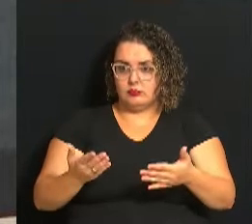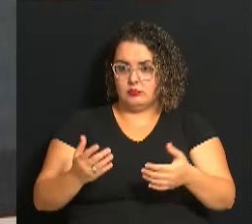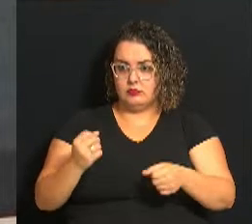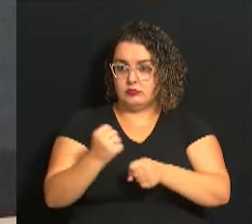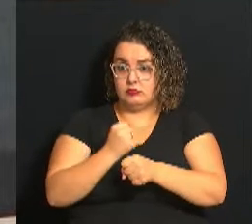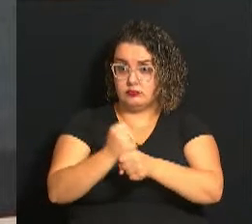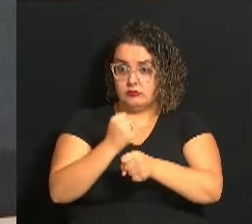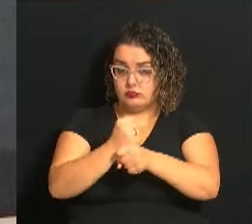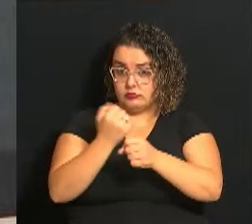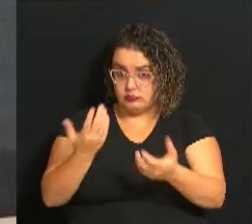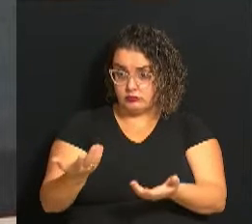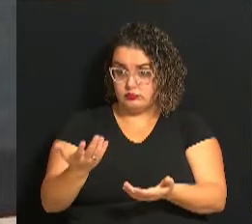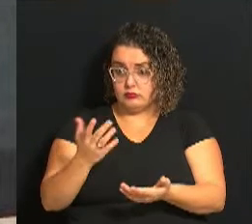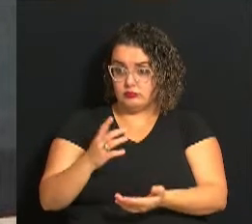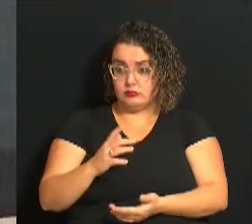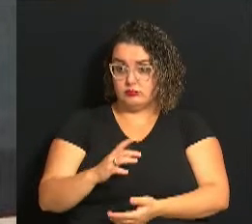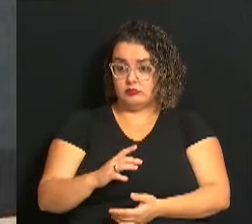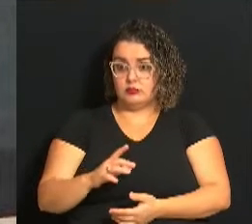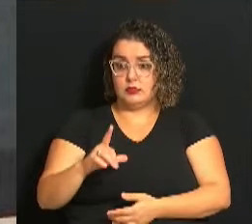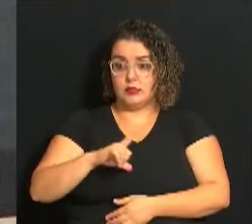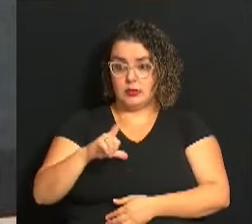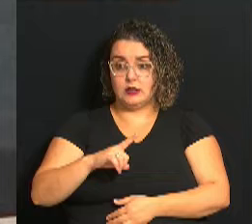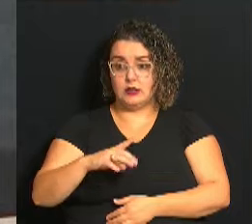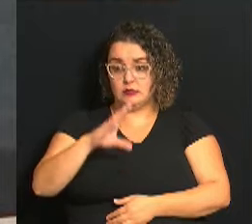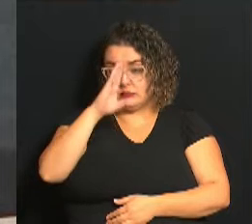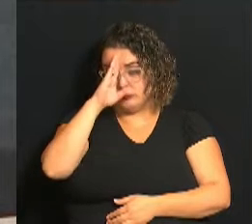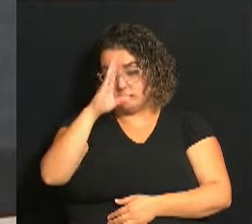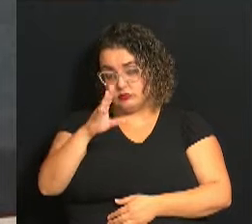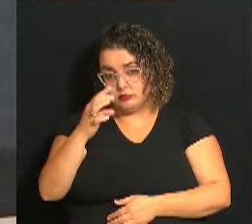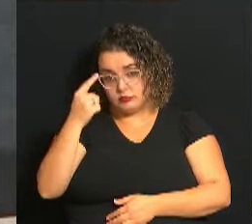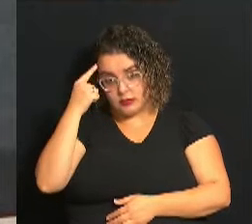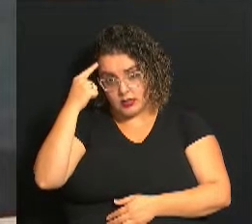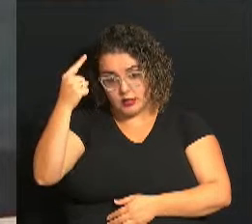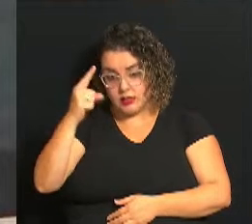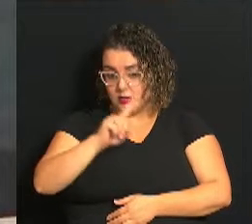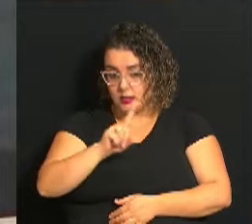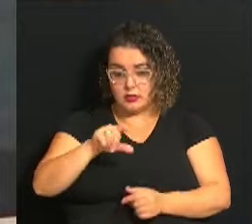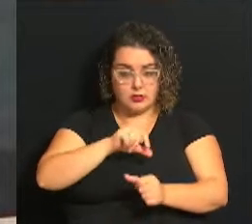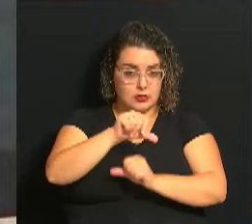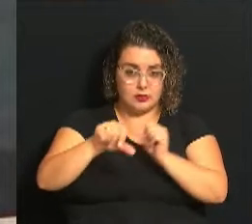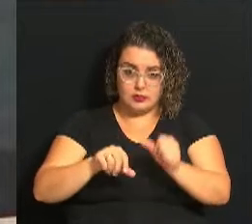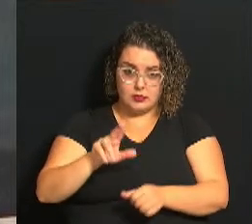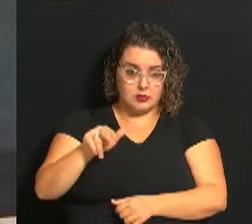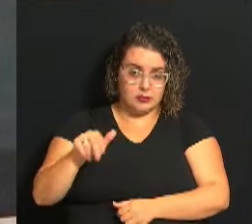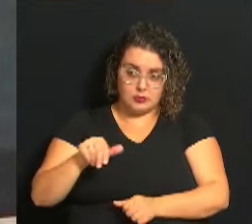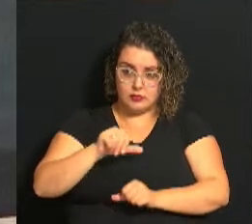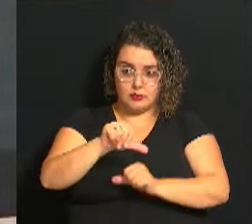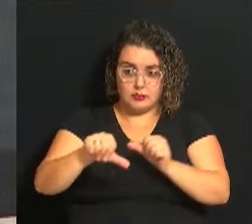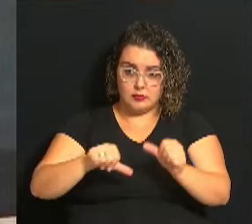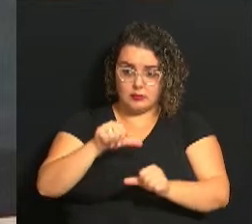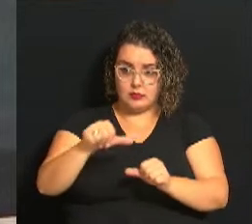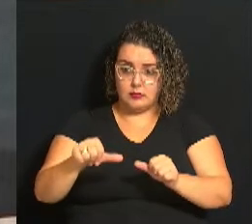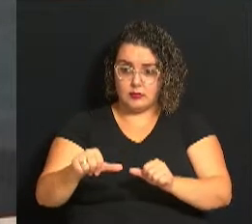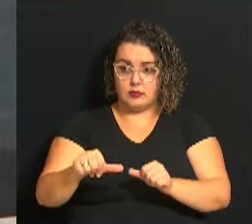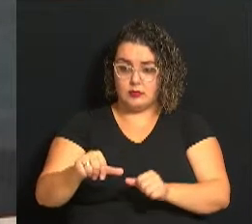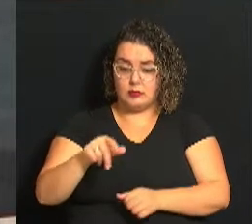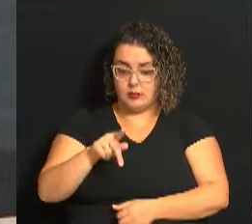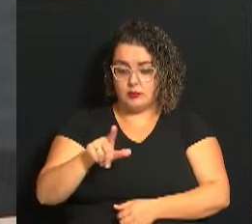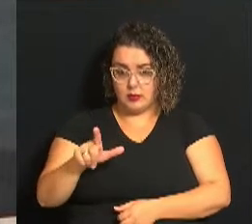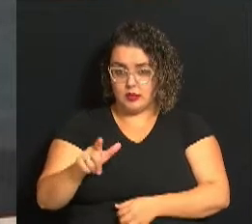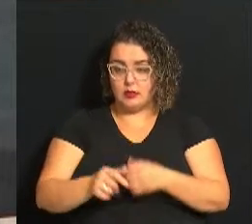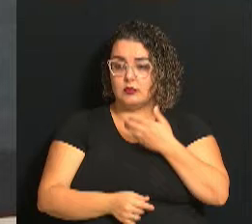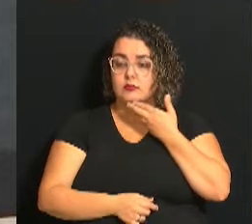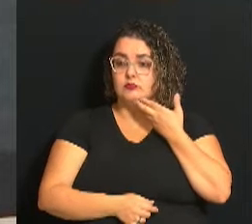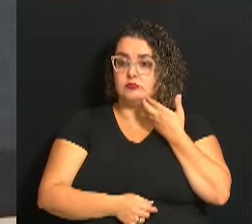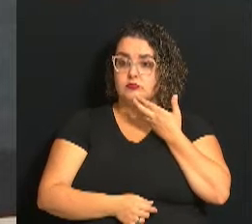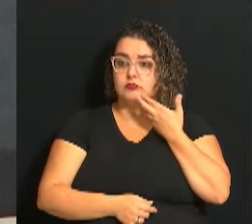algumas premissas que não foram modificadas e não serão modificadas com esse PL, que é